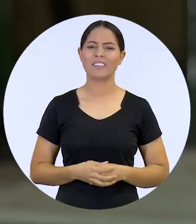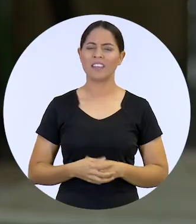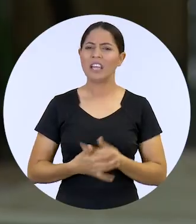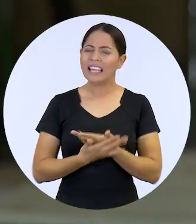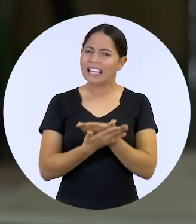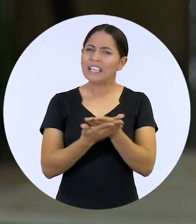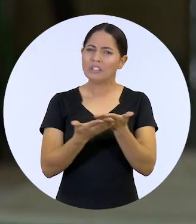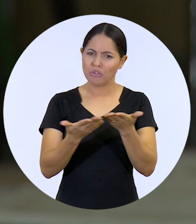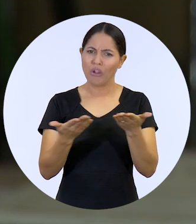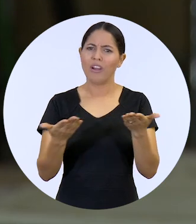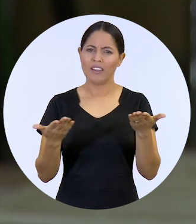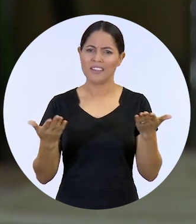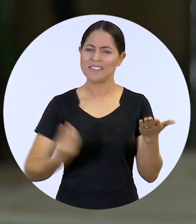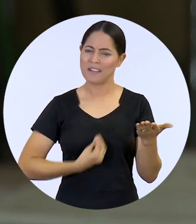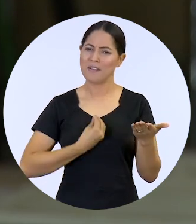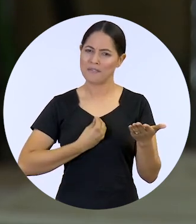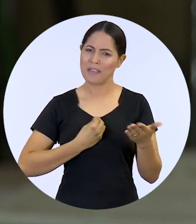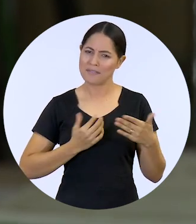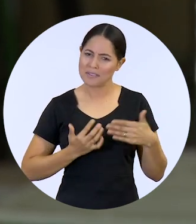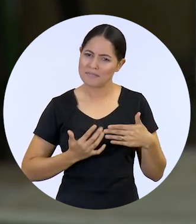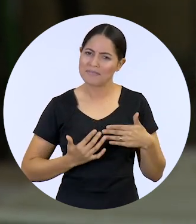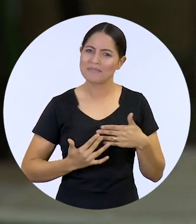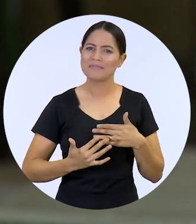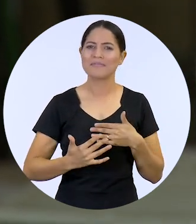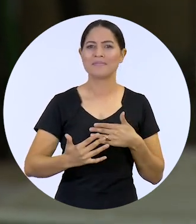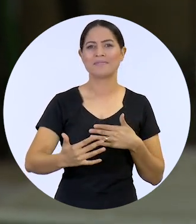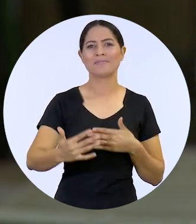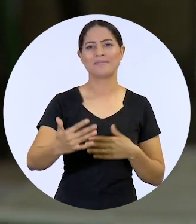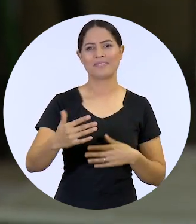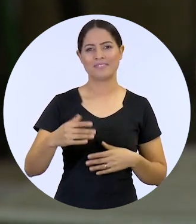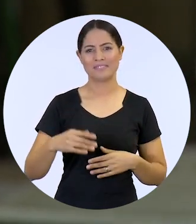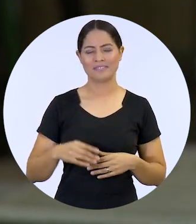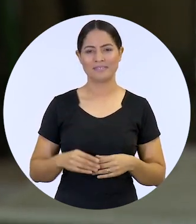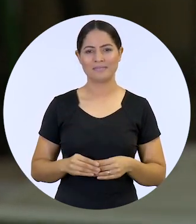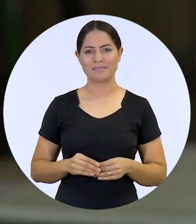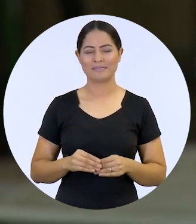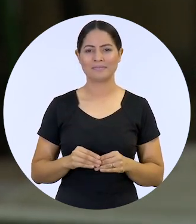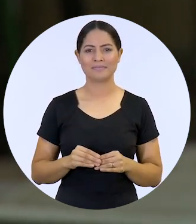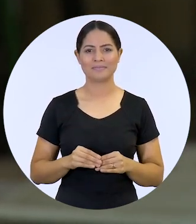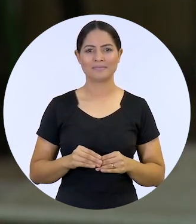garantidos. E assim nós estamos vivendo, né?